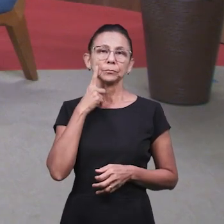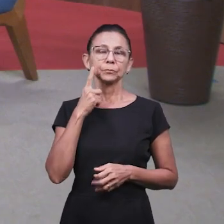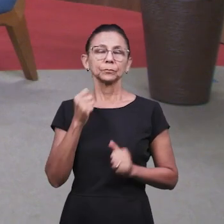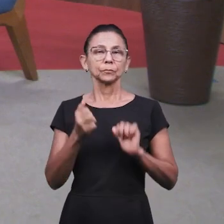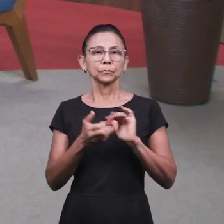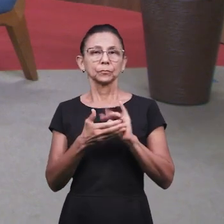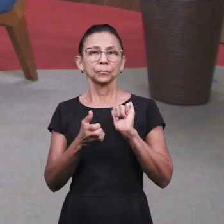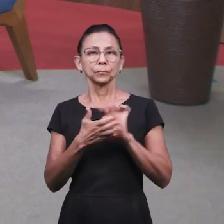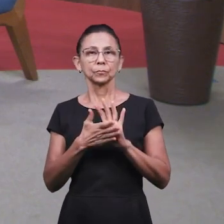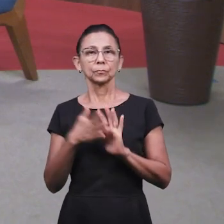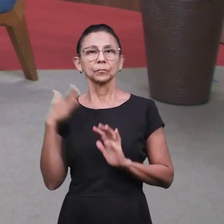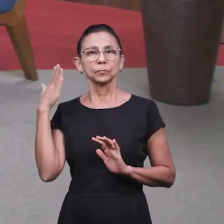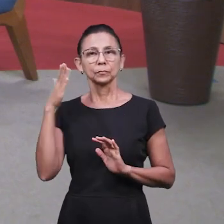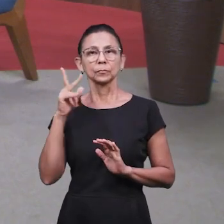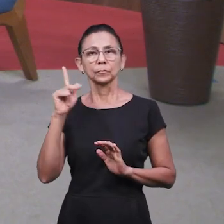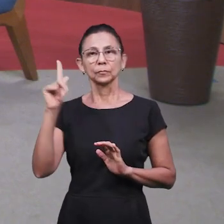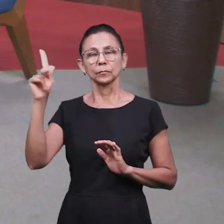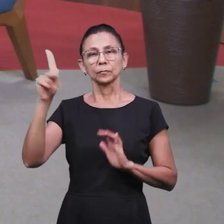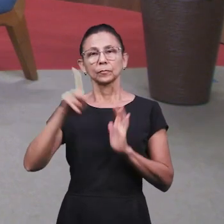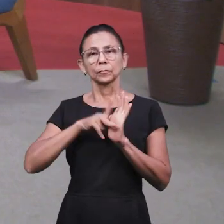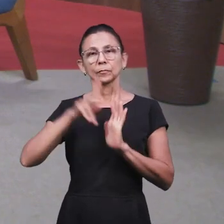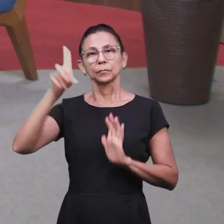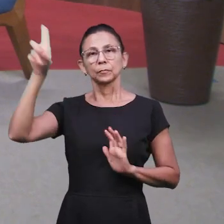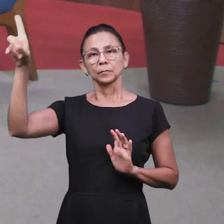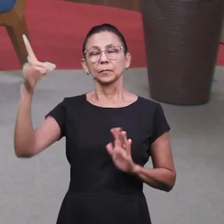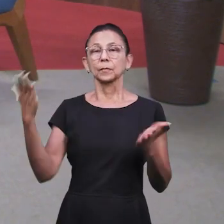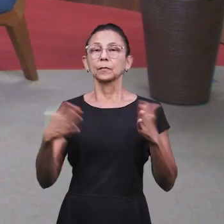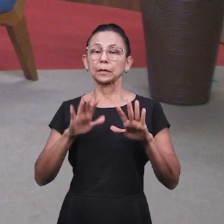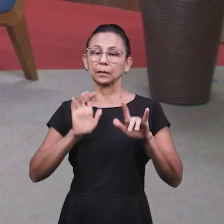a Mensagem Eterna de Deus. E hoje ela vai